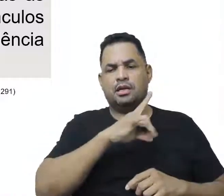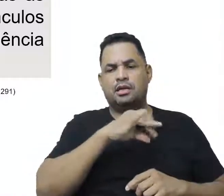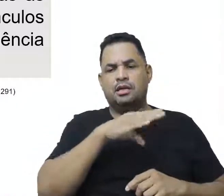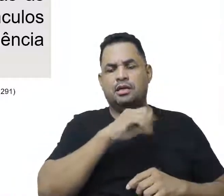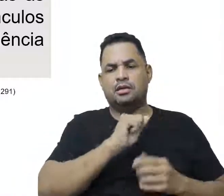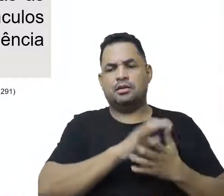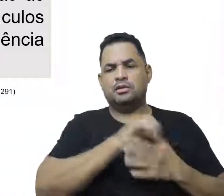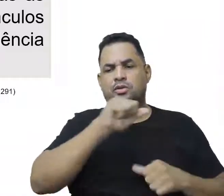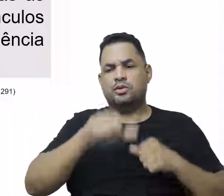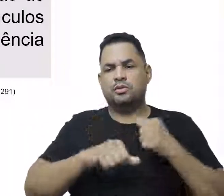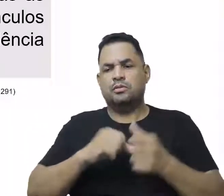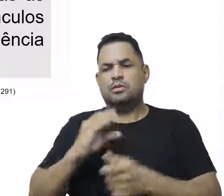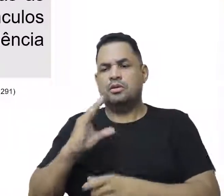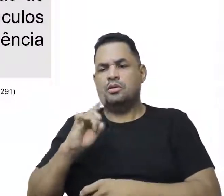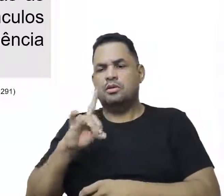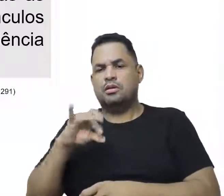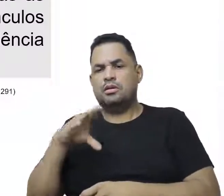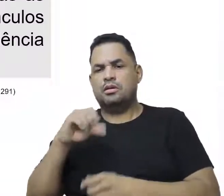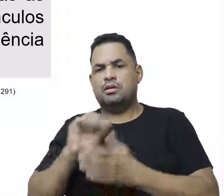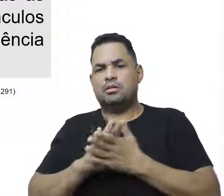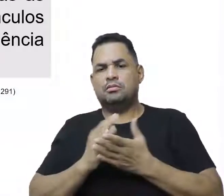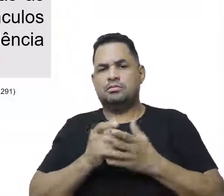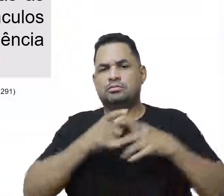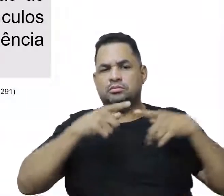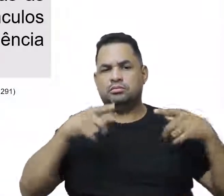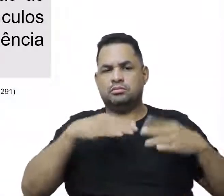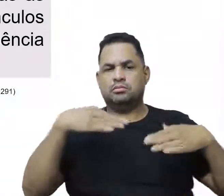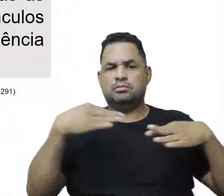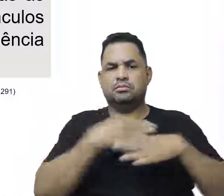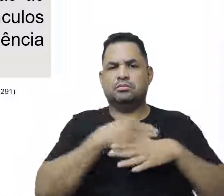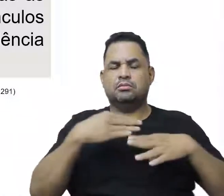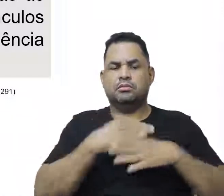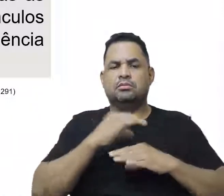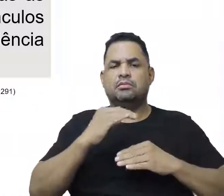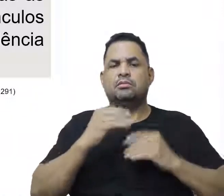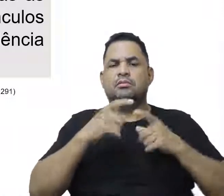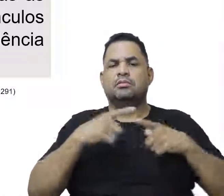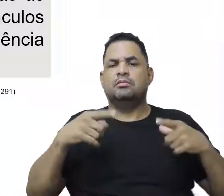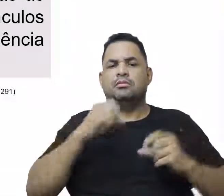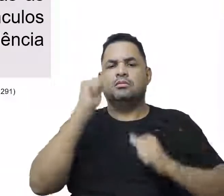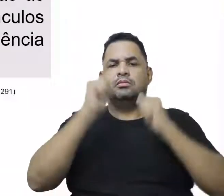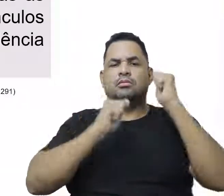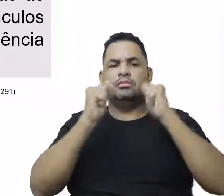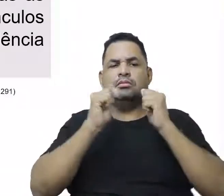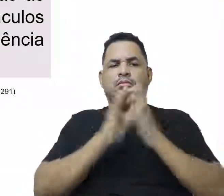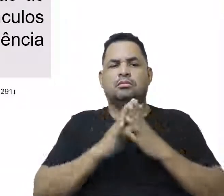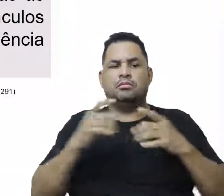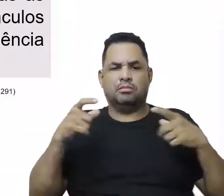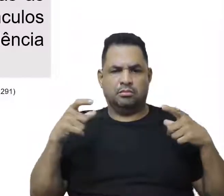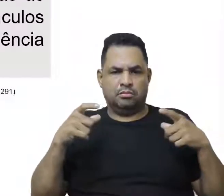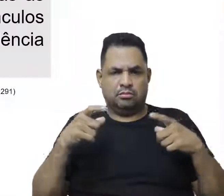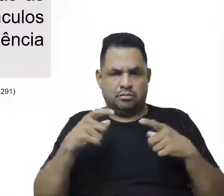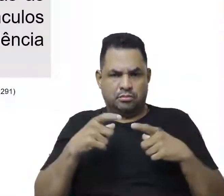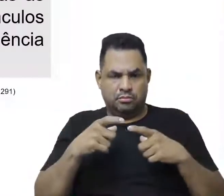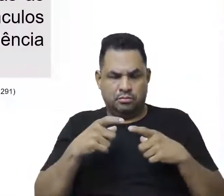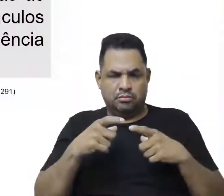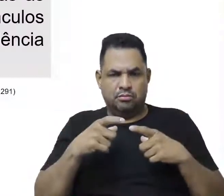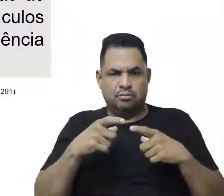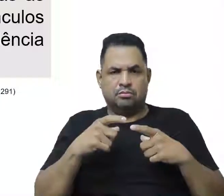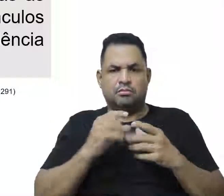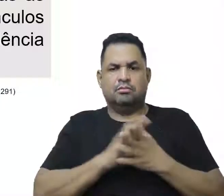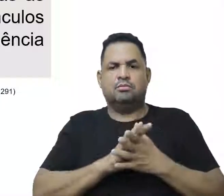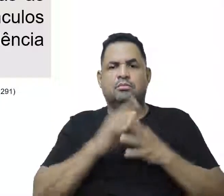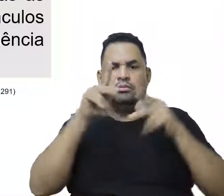para orgânica essa expansão Urbana e o crescimento industrial a concentração de pessoas em determinada